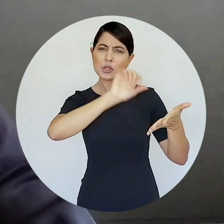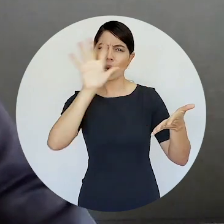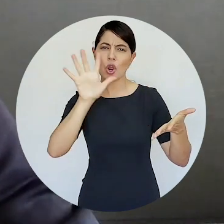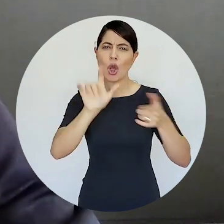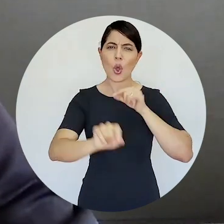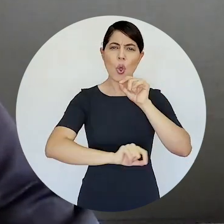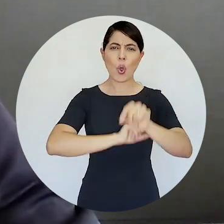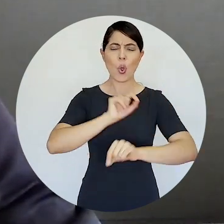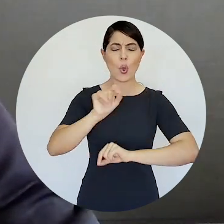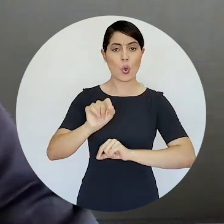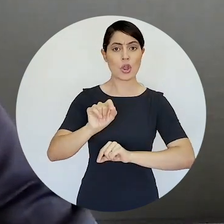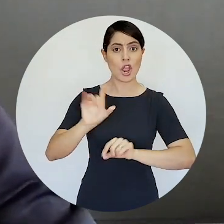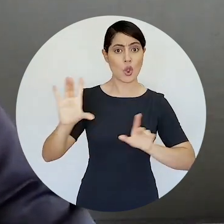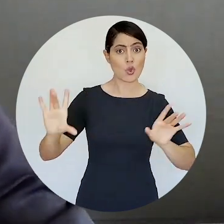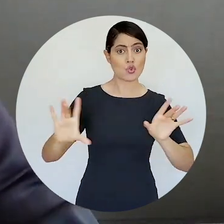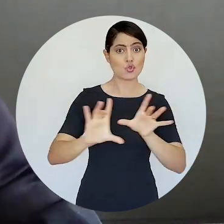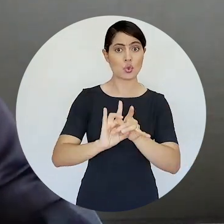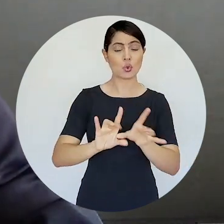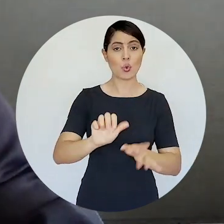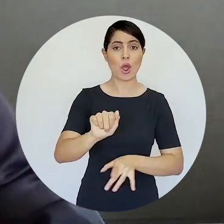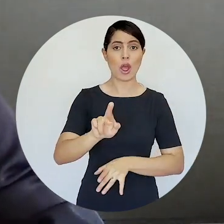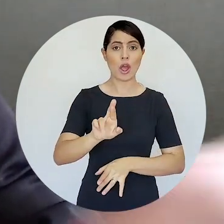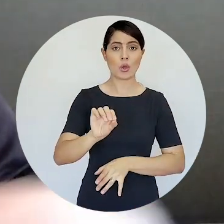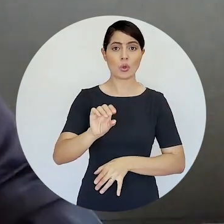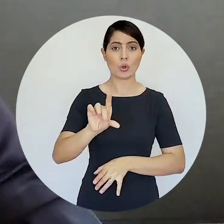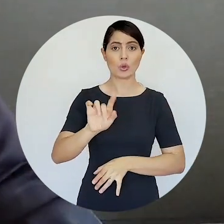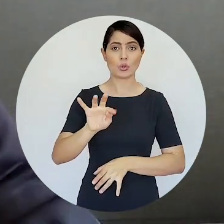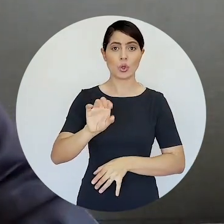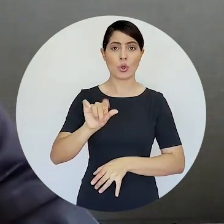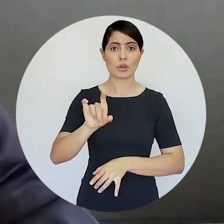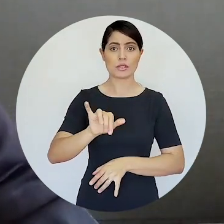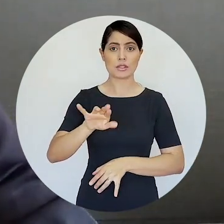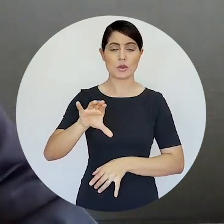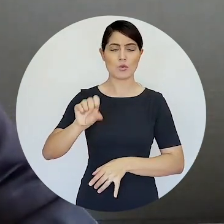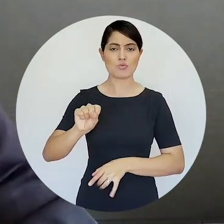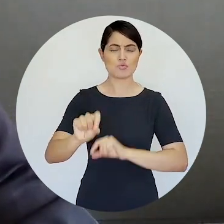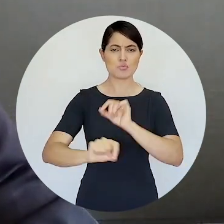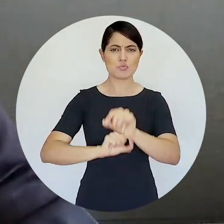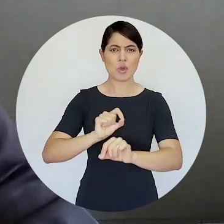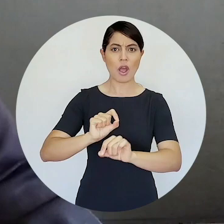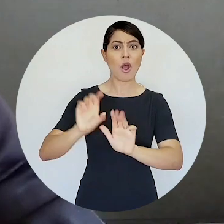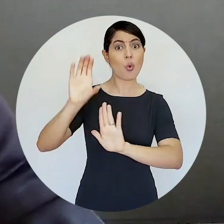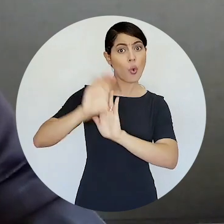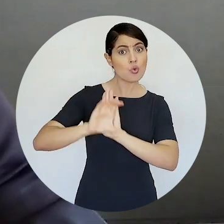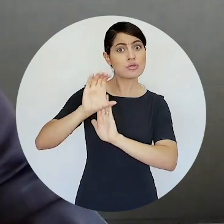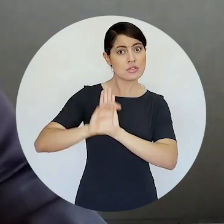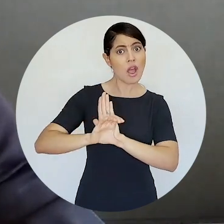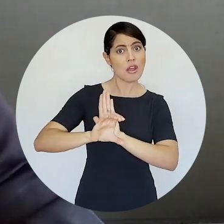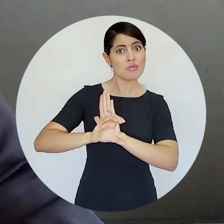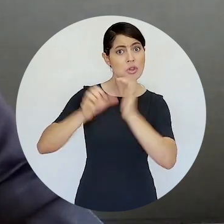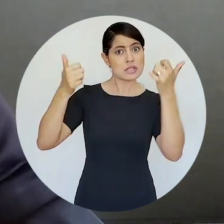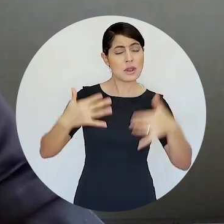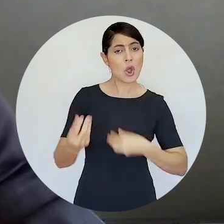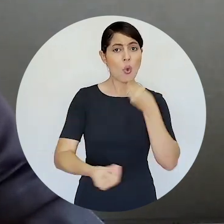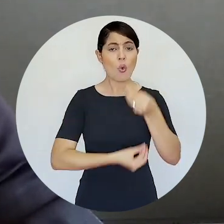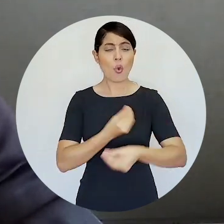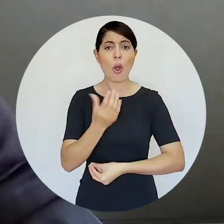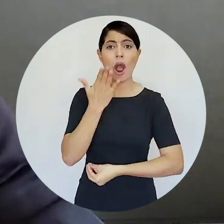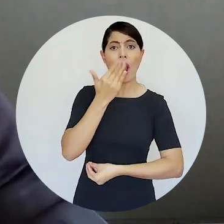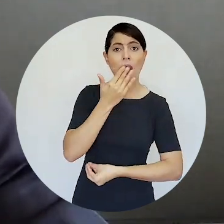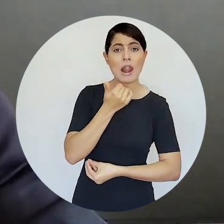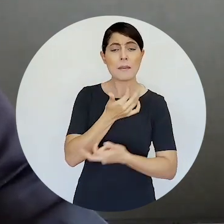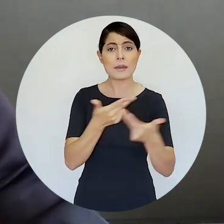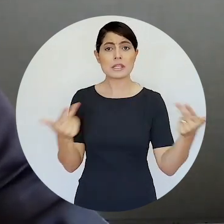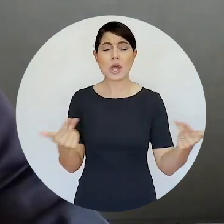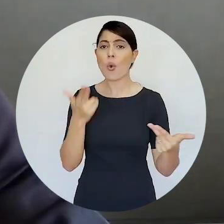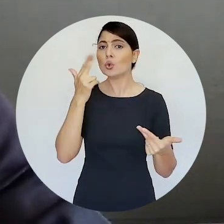conjunto com a temática dos agrotóxicos, especialmente porque ela traz alguns conceitos importantes, como o que vem a ser a alimentação adequada e